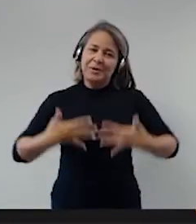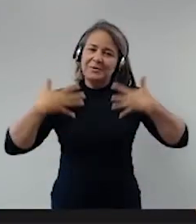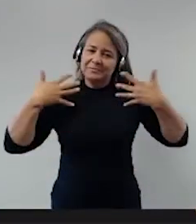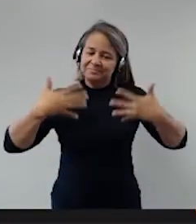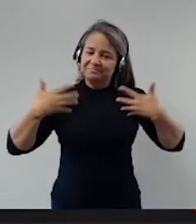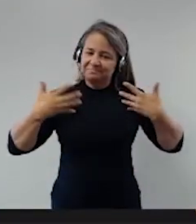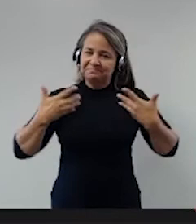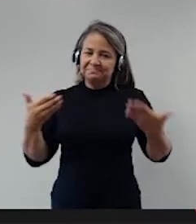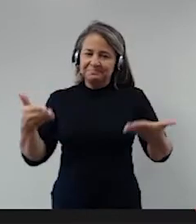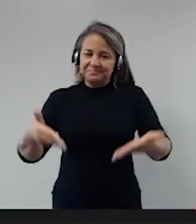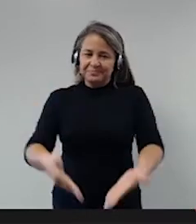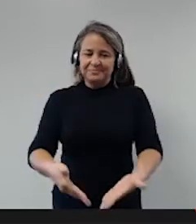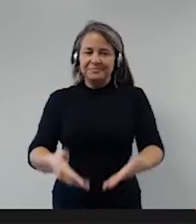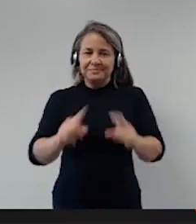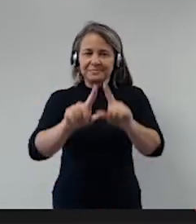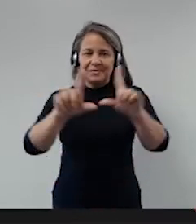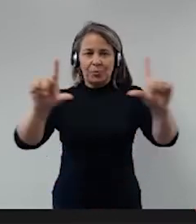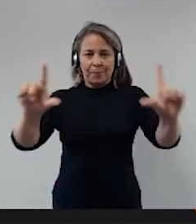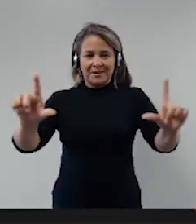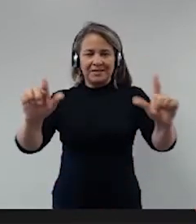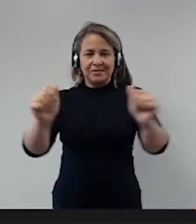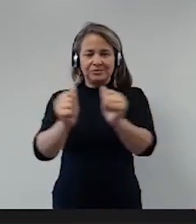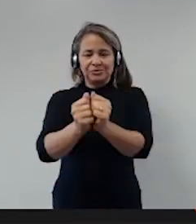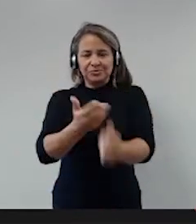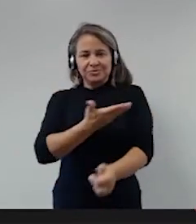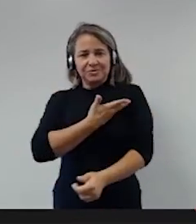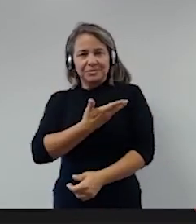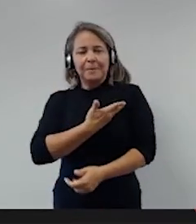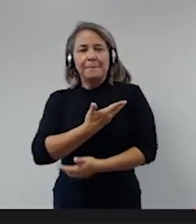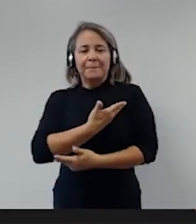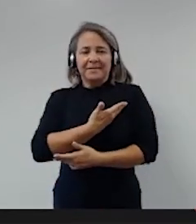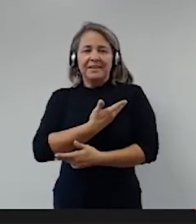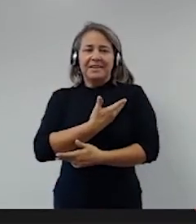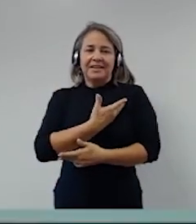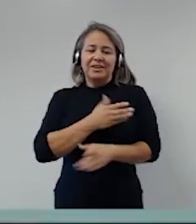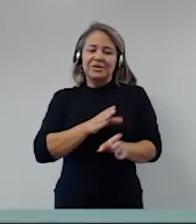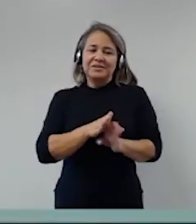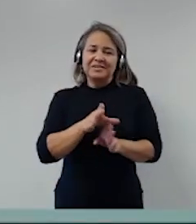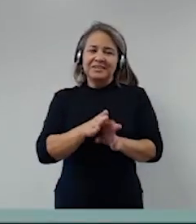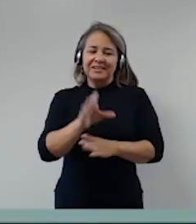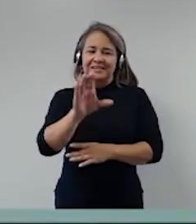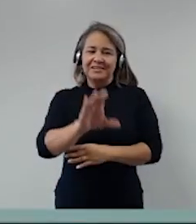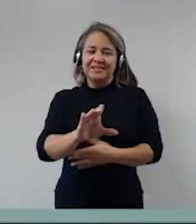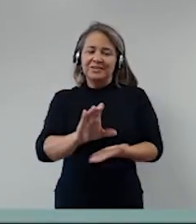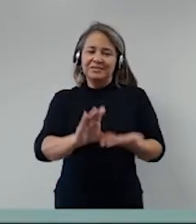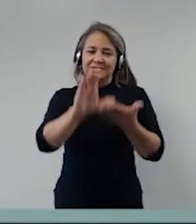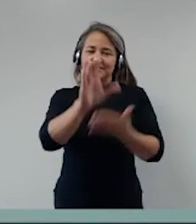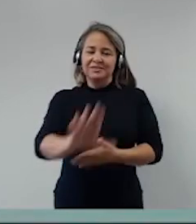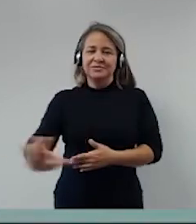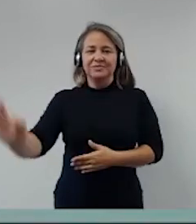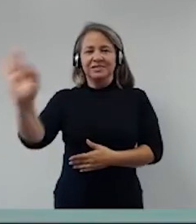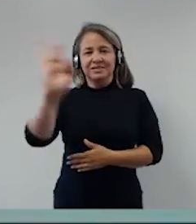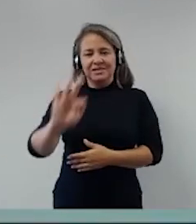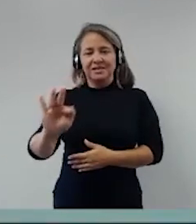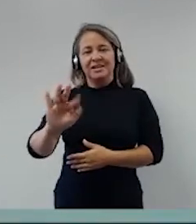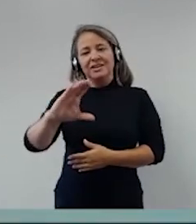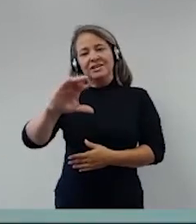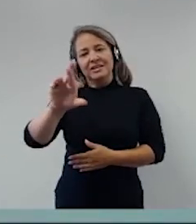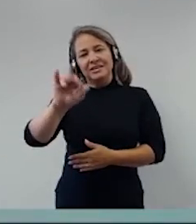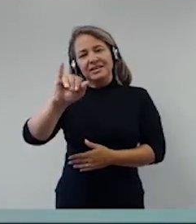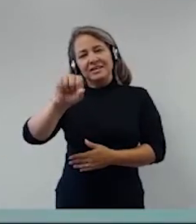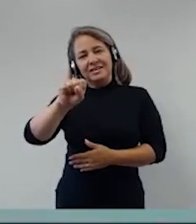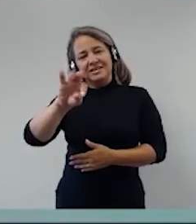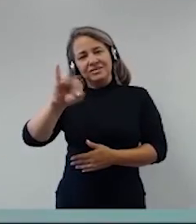painel ao lado da minha querida conselheira federal Cristina Carrion, da doutora